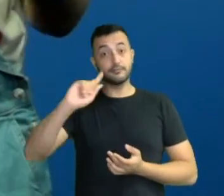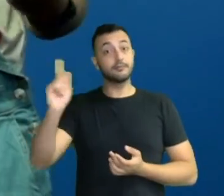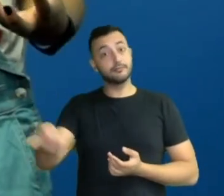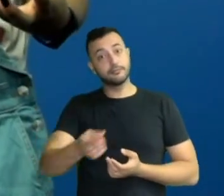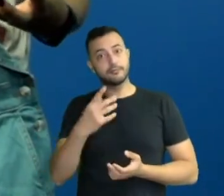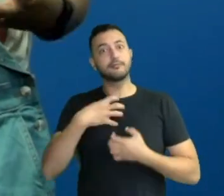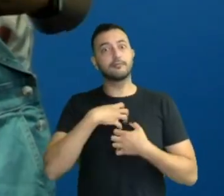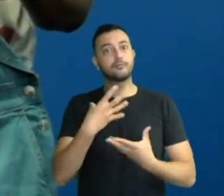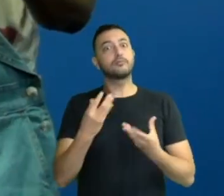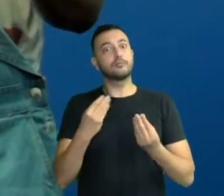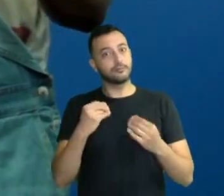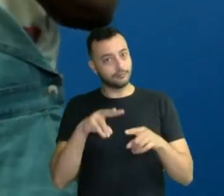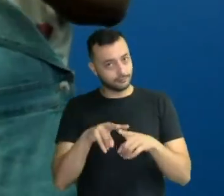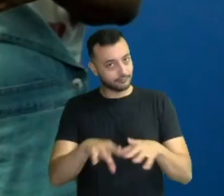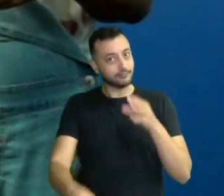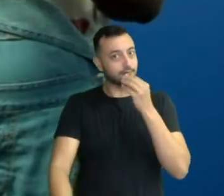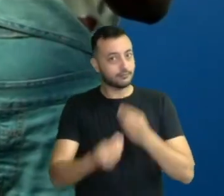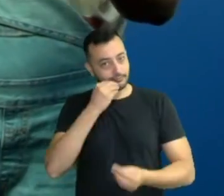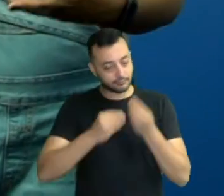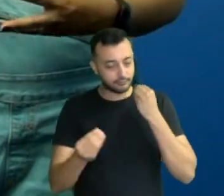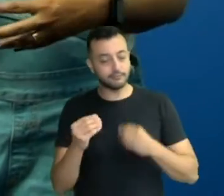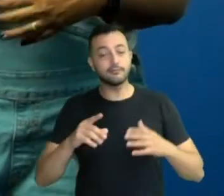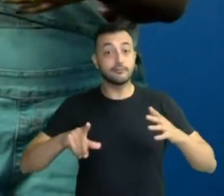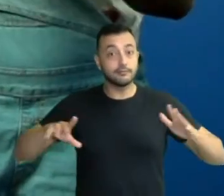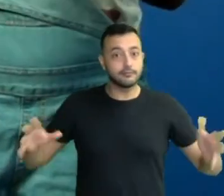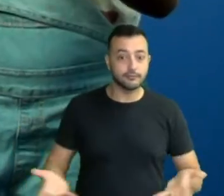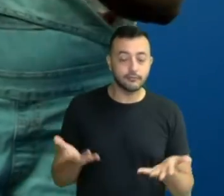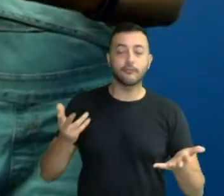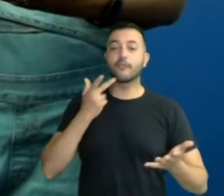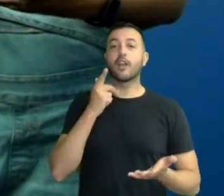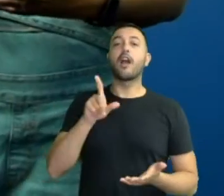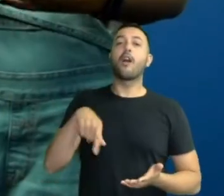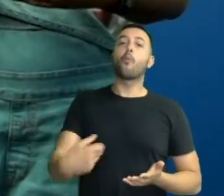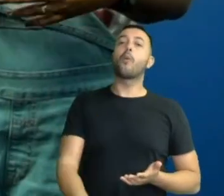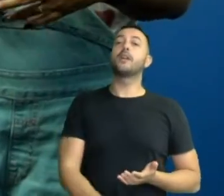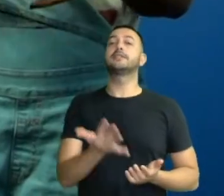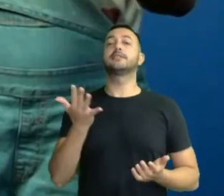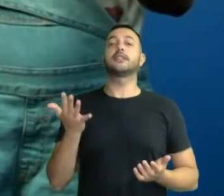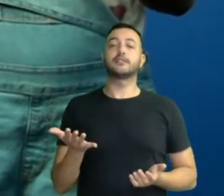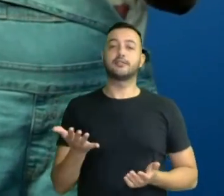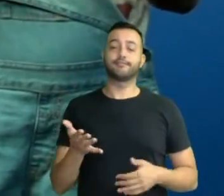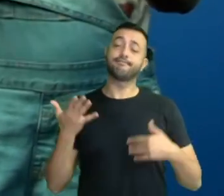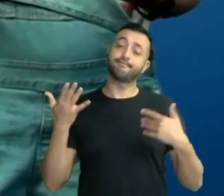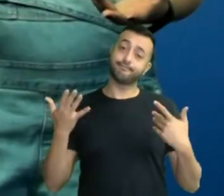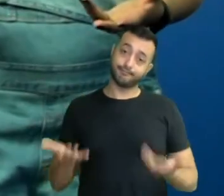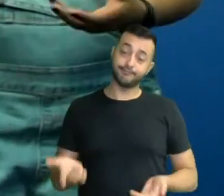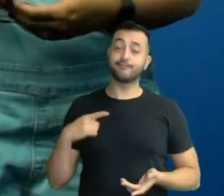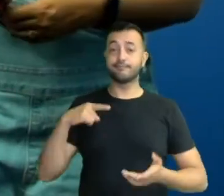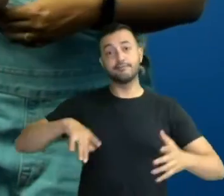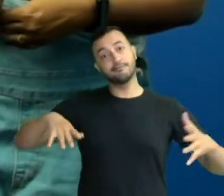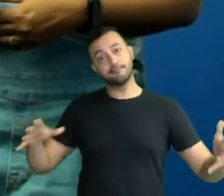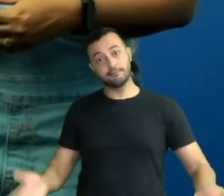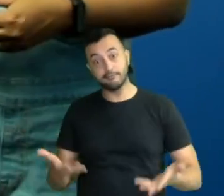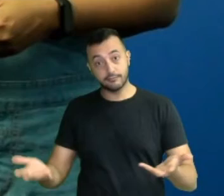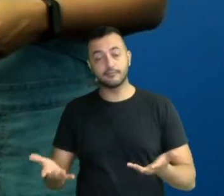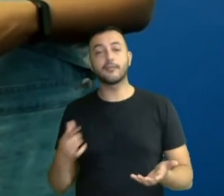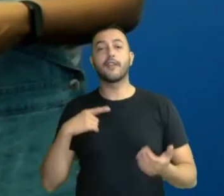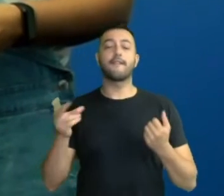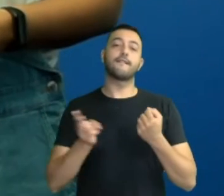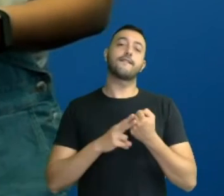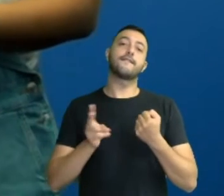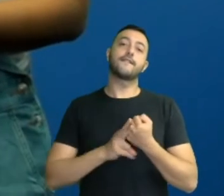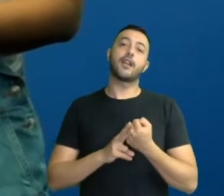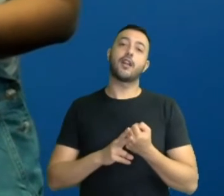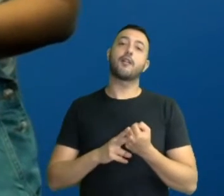é muita pizza. E aí eu quero dar essa ênfase, a quantidade. E quando eu quero dar essa ênfase, eu uso o verbo na